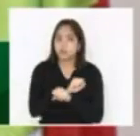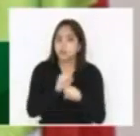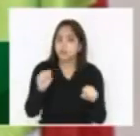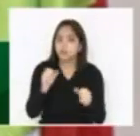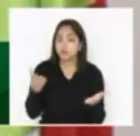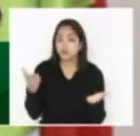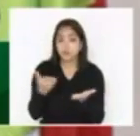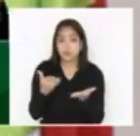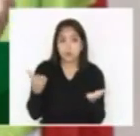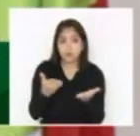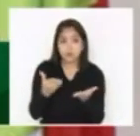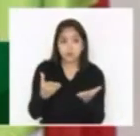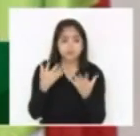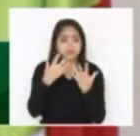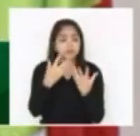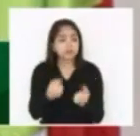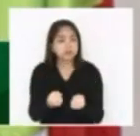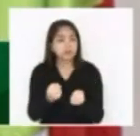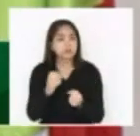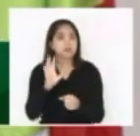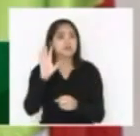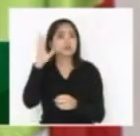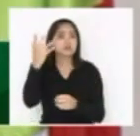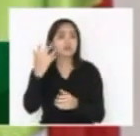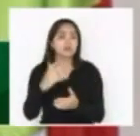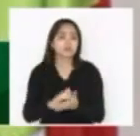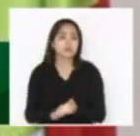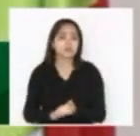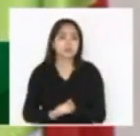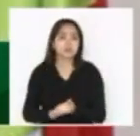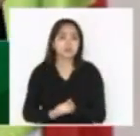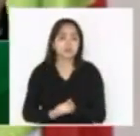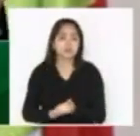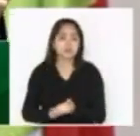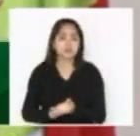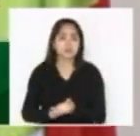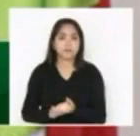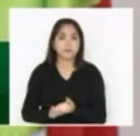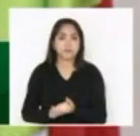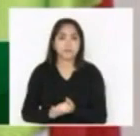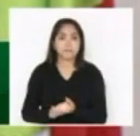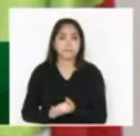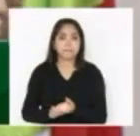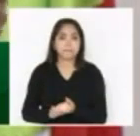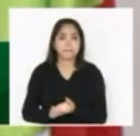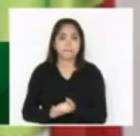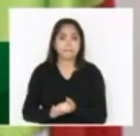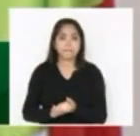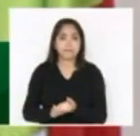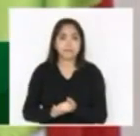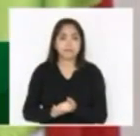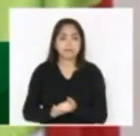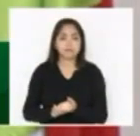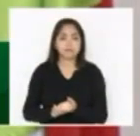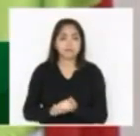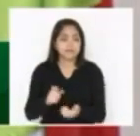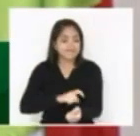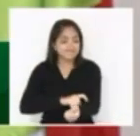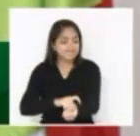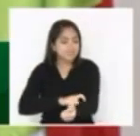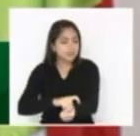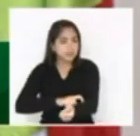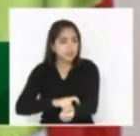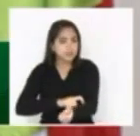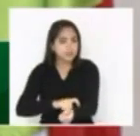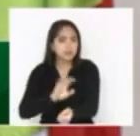hoje, aceitar isso sem termos um momento de revolta contra isso.